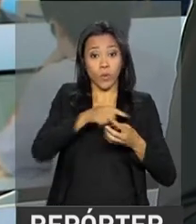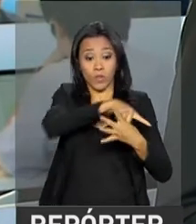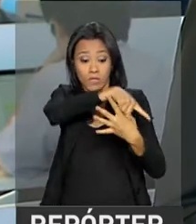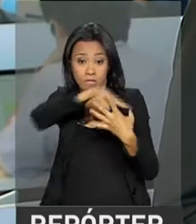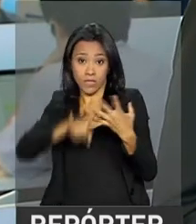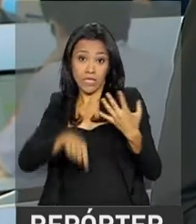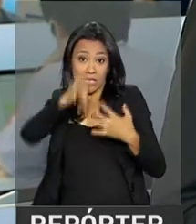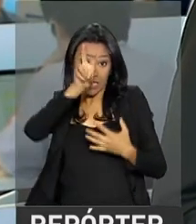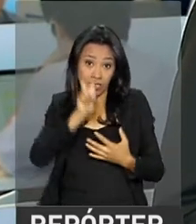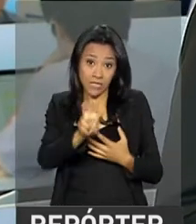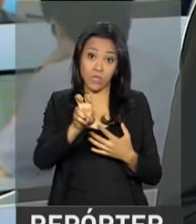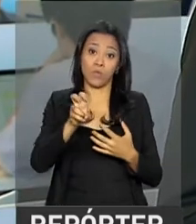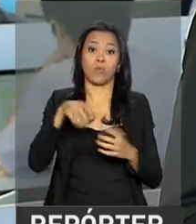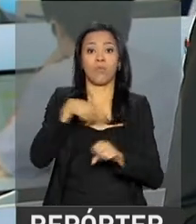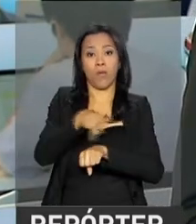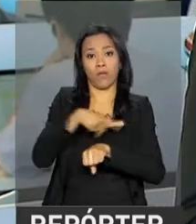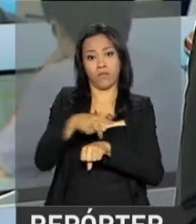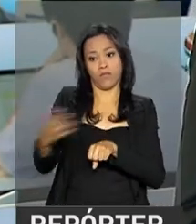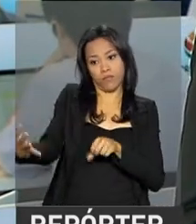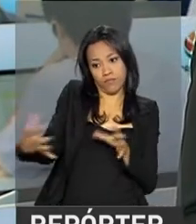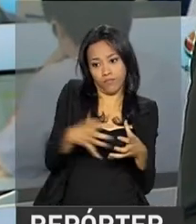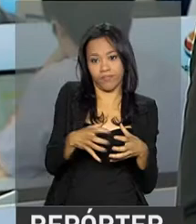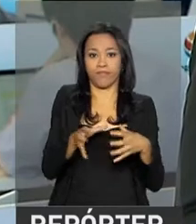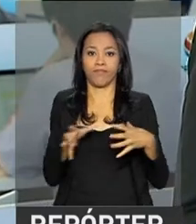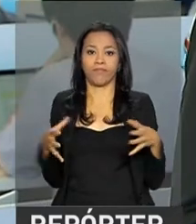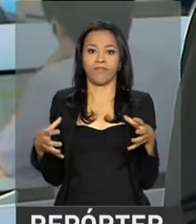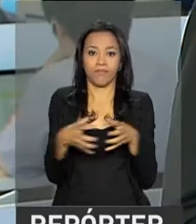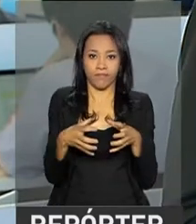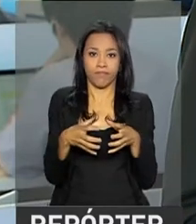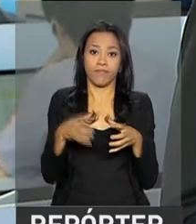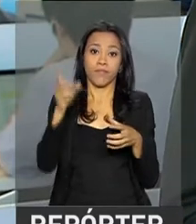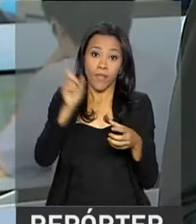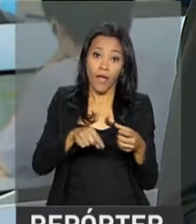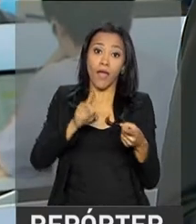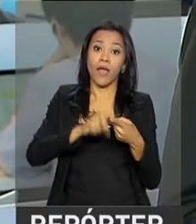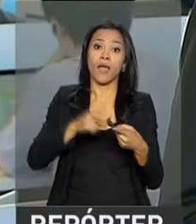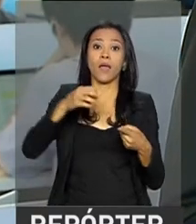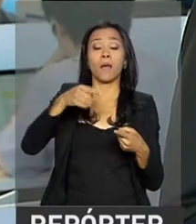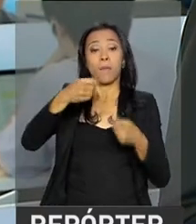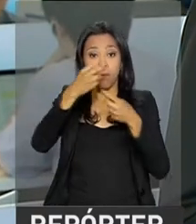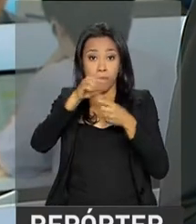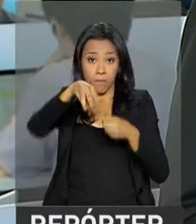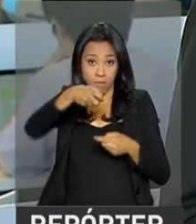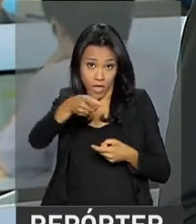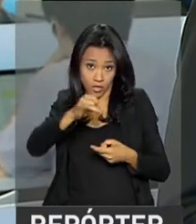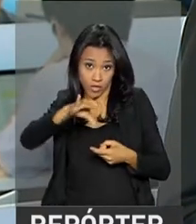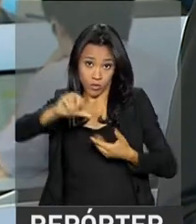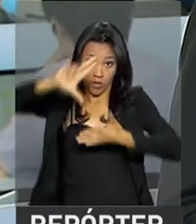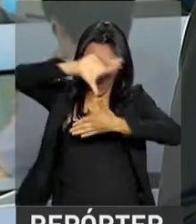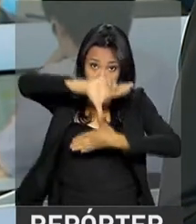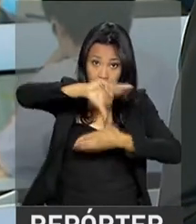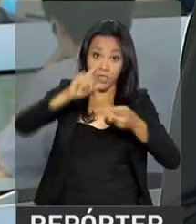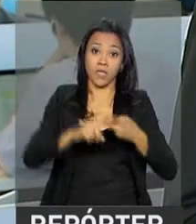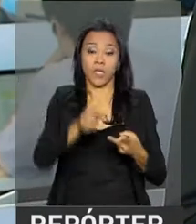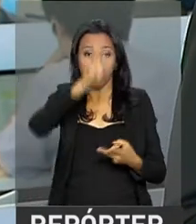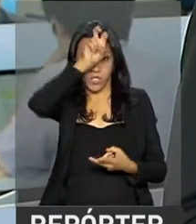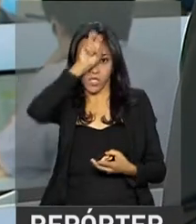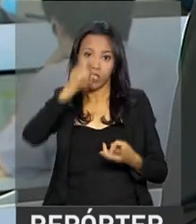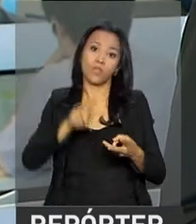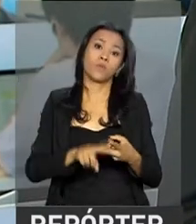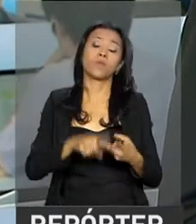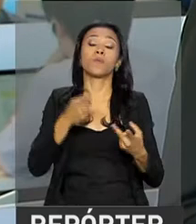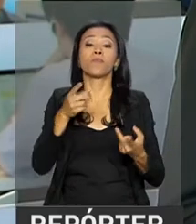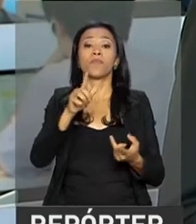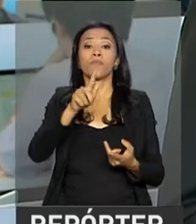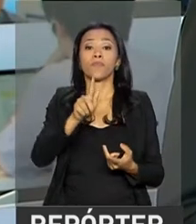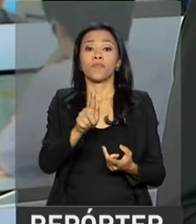as economias emergentes e em desenvolvimento. Foram eles México, da América Latina, Egito e Guiné, da